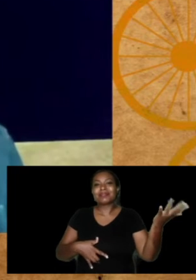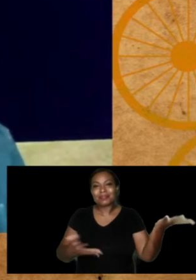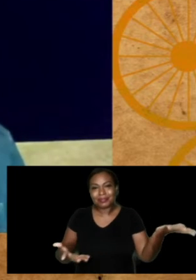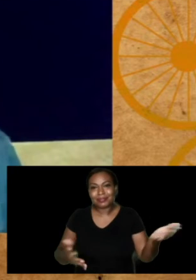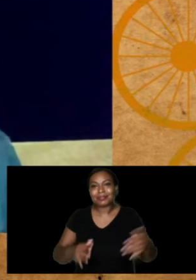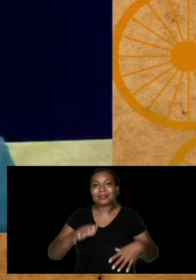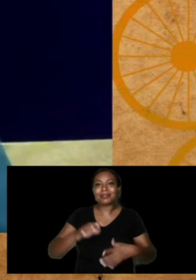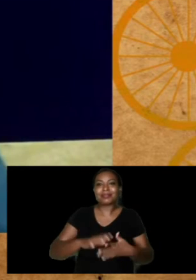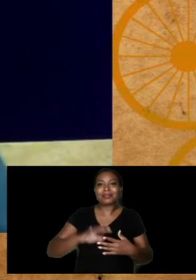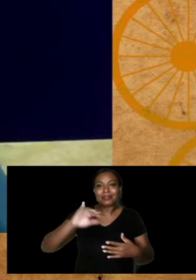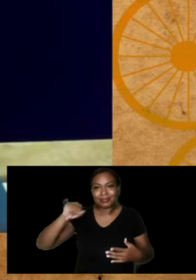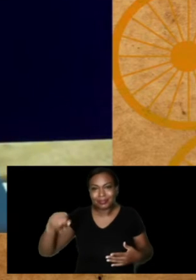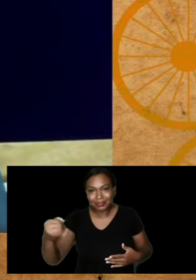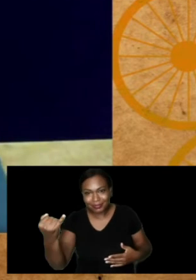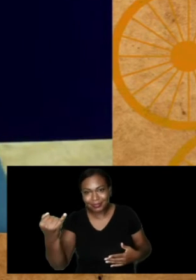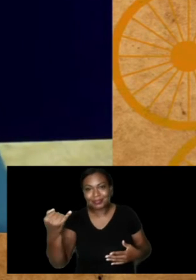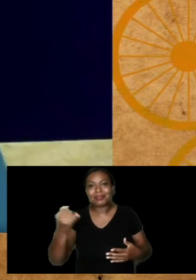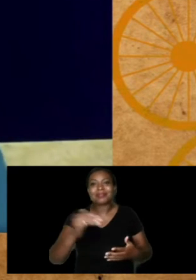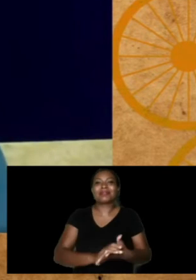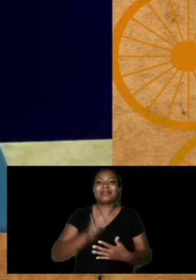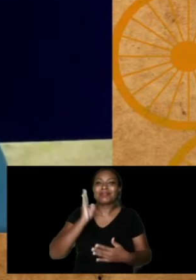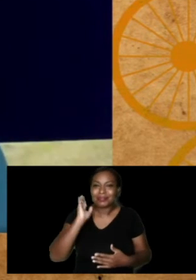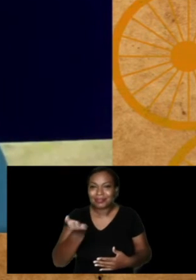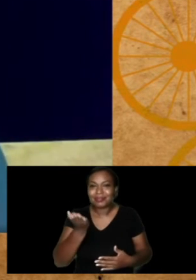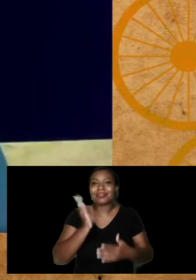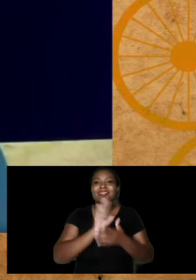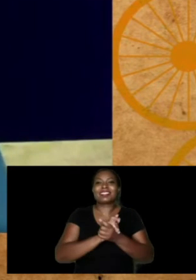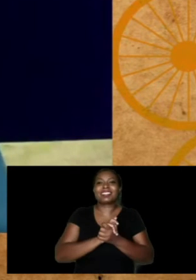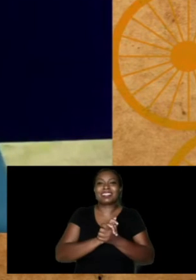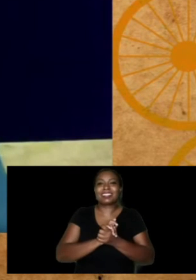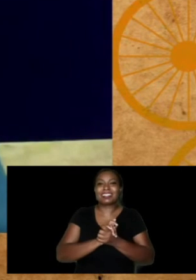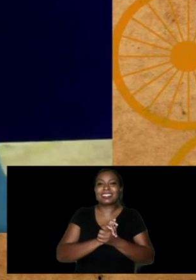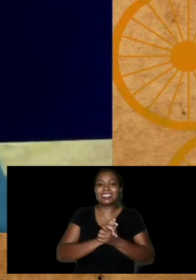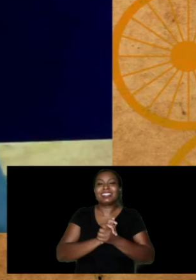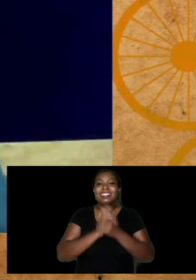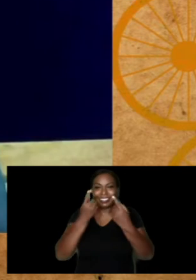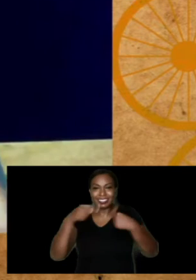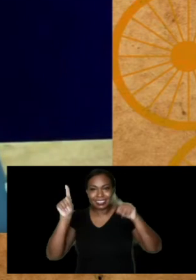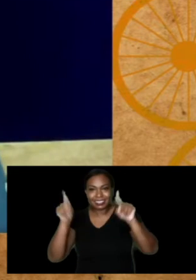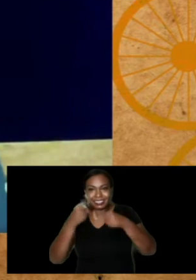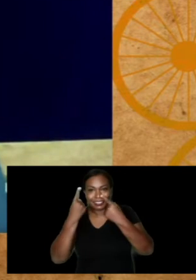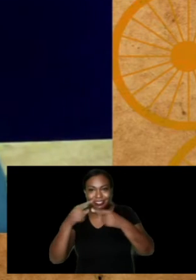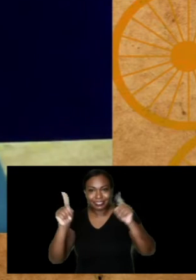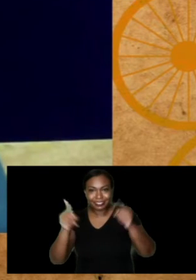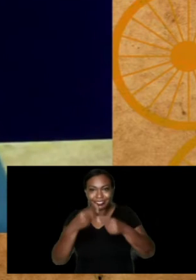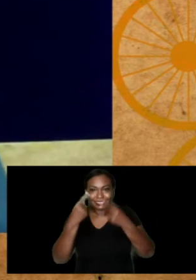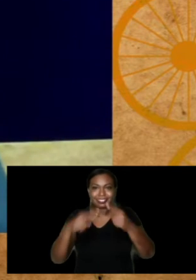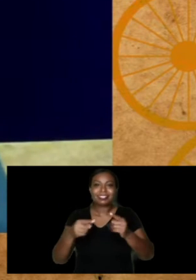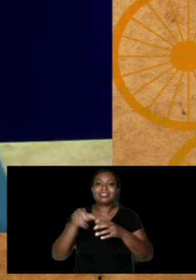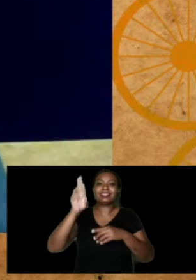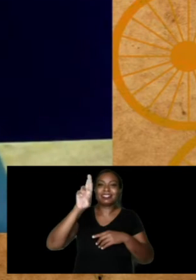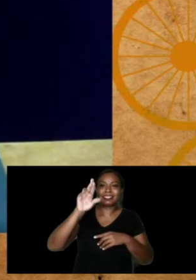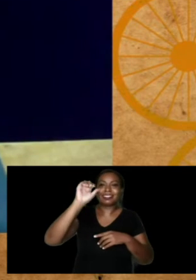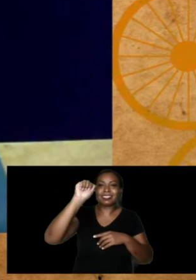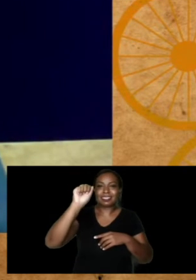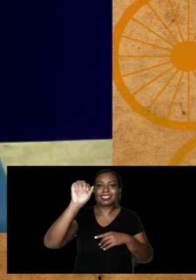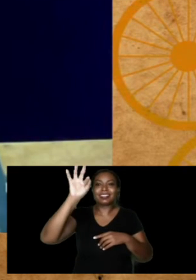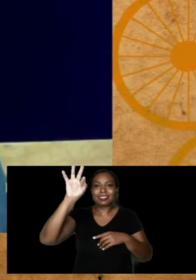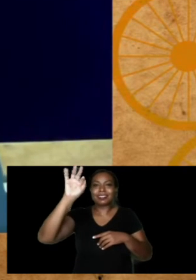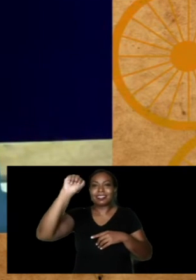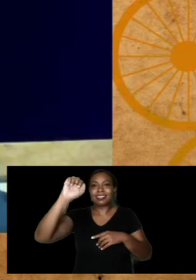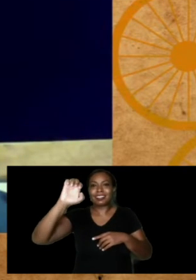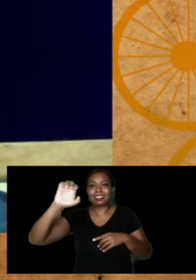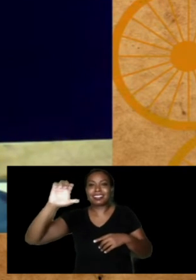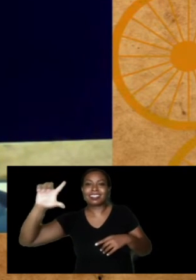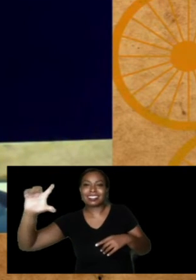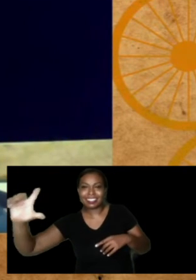Aproveito para elogiar também a trilha sonora que o Rafael fez.